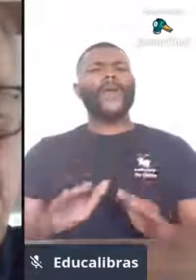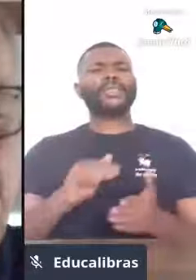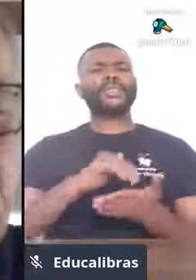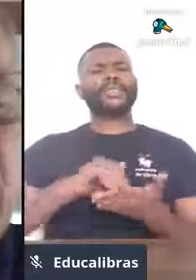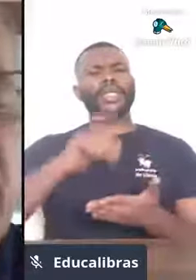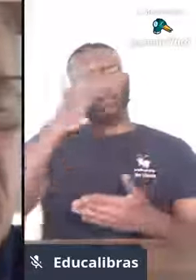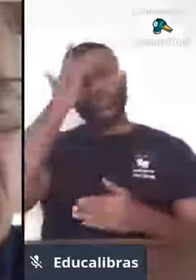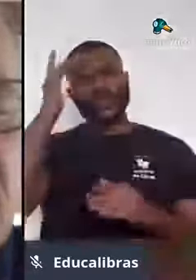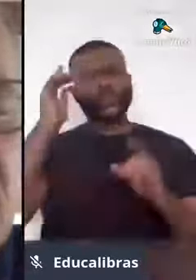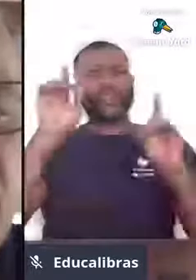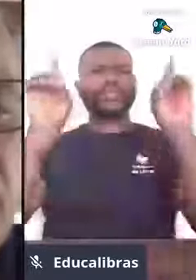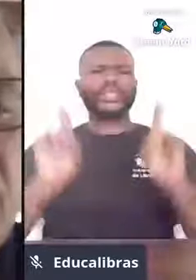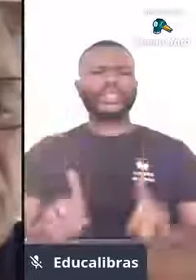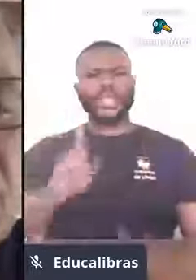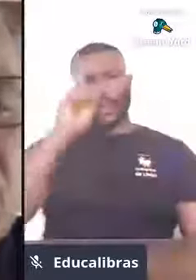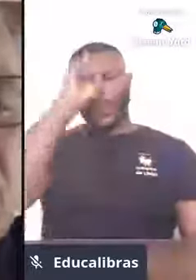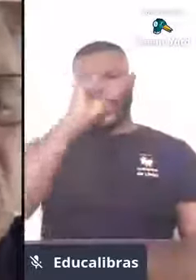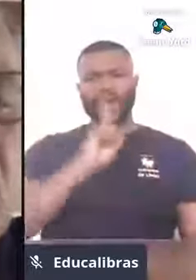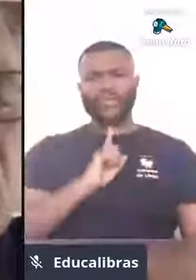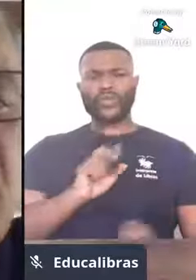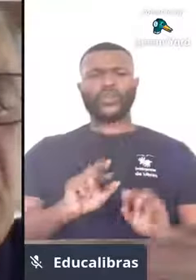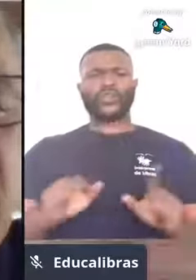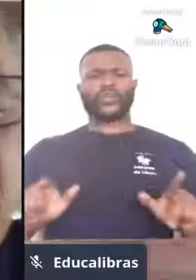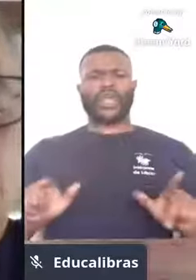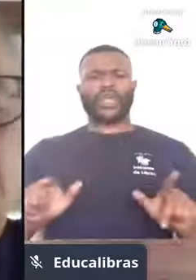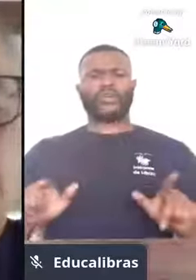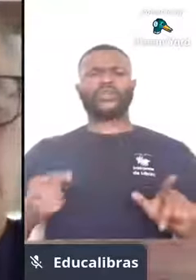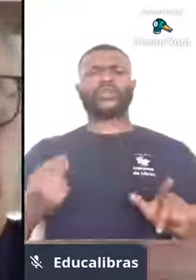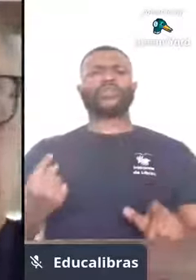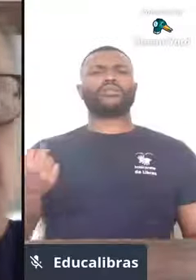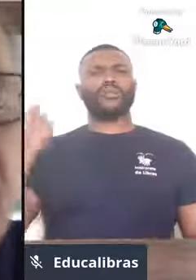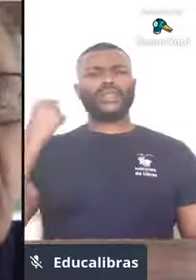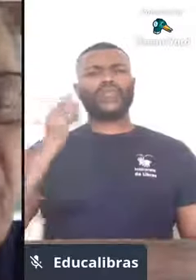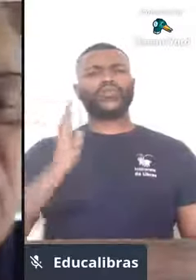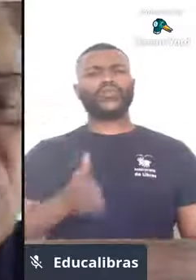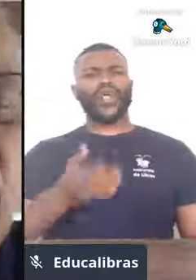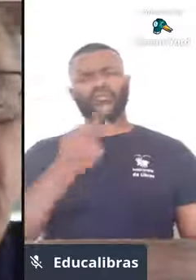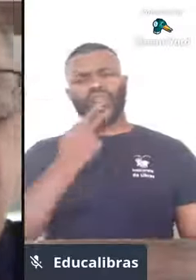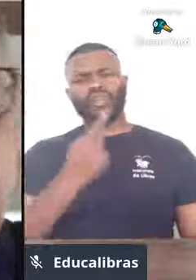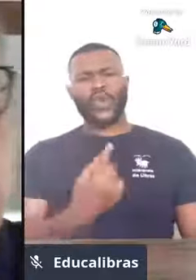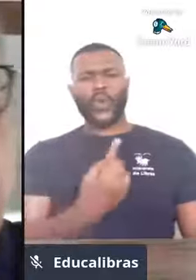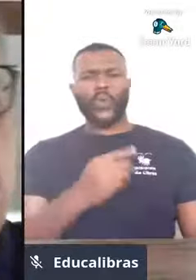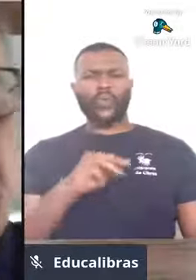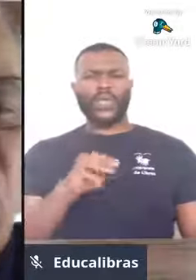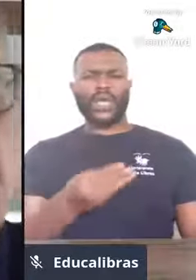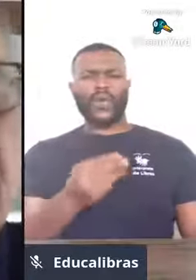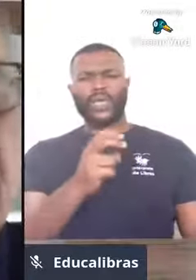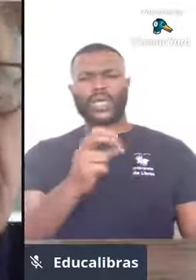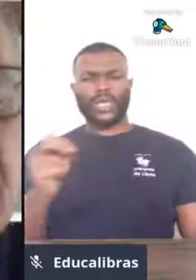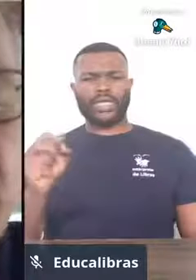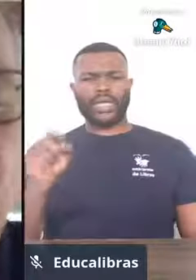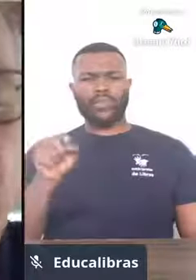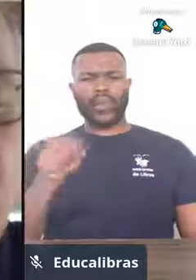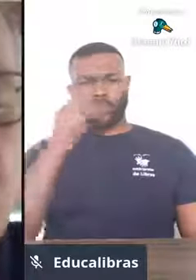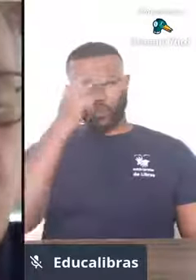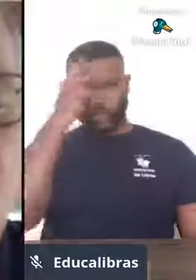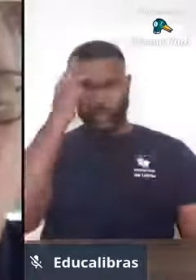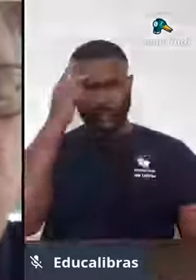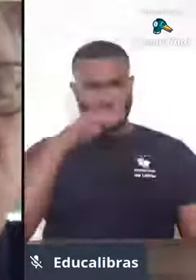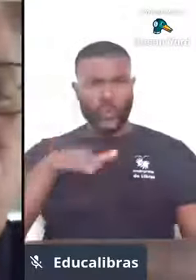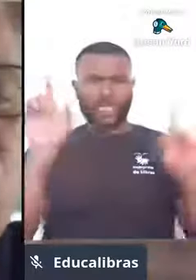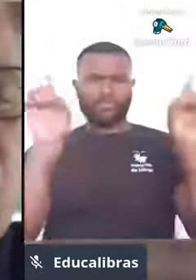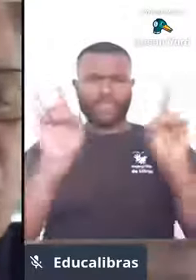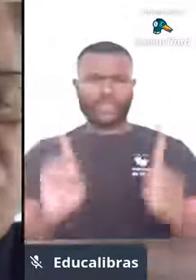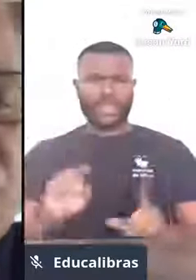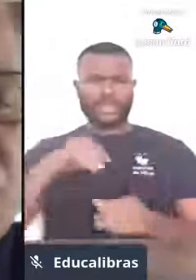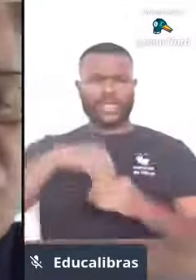Porque nós tínhamos já naquela época, já falávamos em 1.500.000 pessoas com deficiência na cidade de São Paulo.